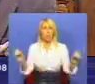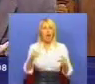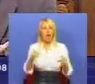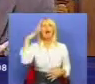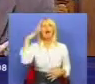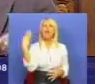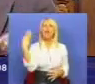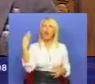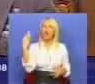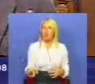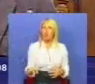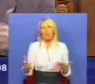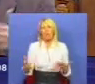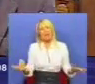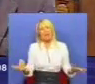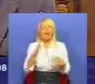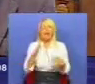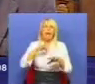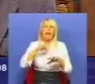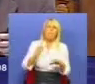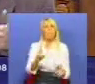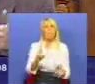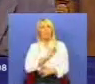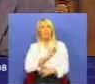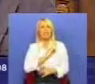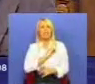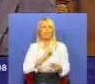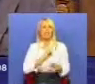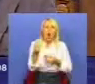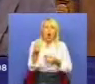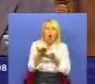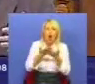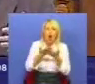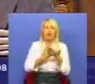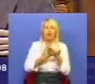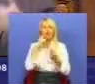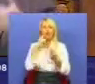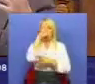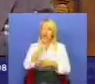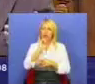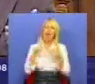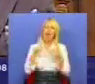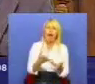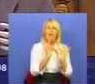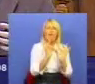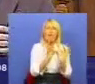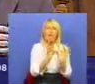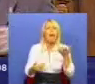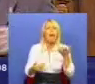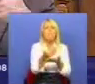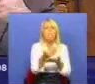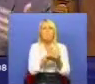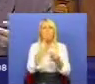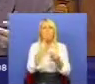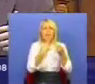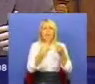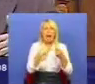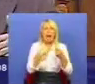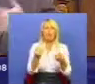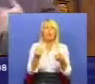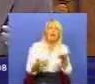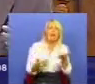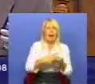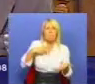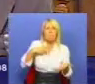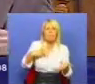utiliza-se como argumento para a privatização de negócios do Estado que favorece o mercado de capitais, que aumenta a concorrência, que